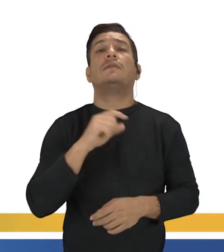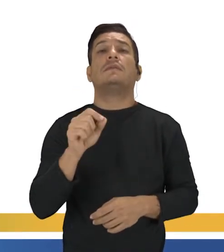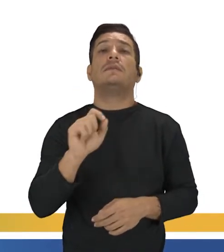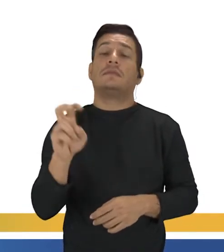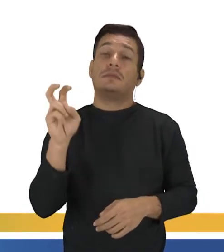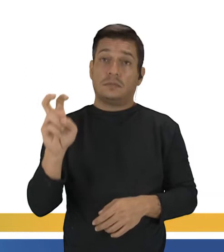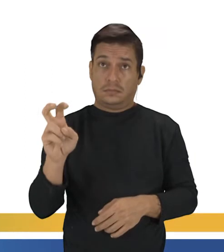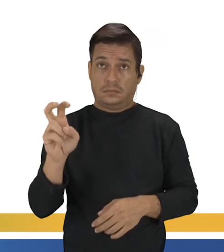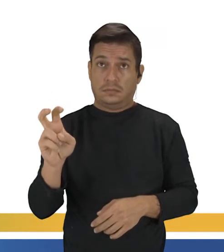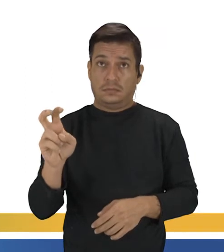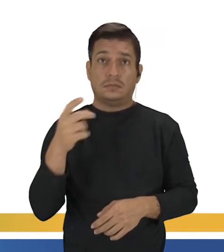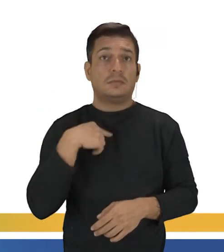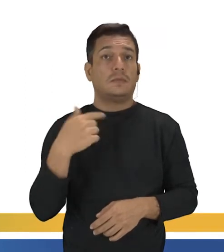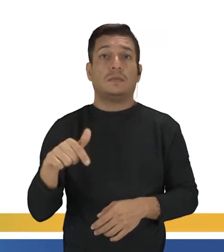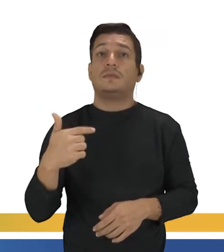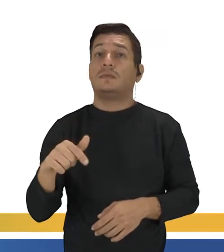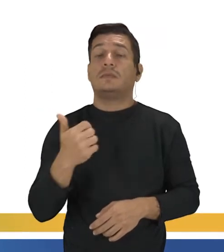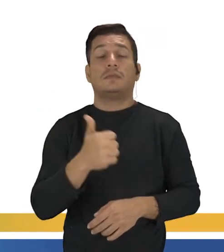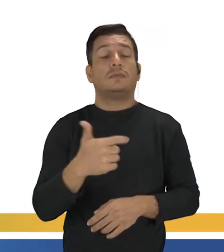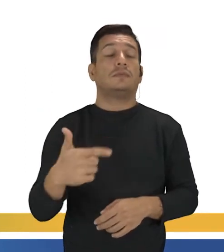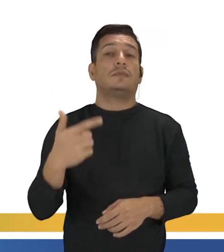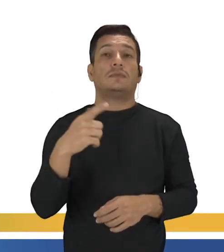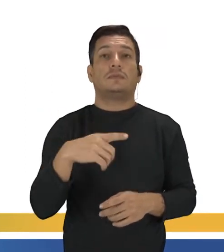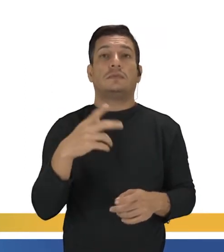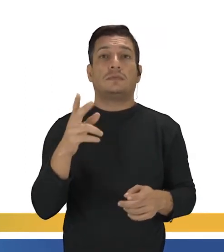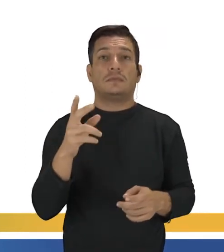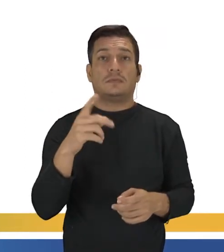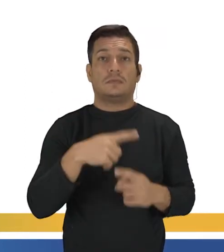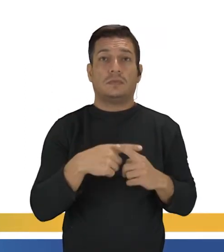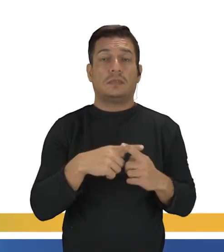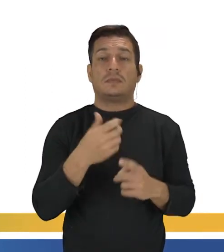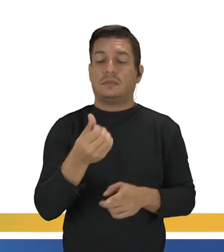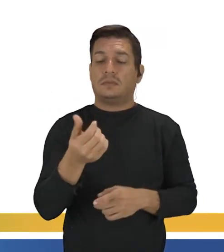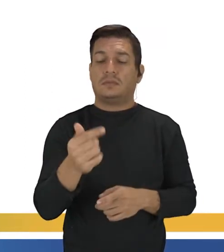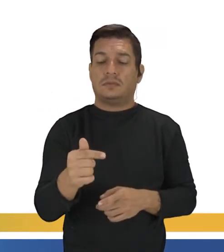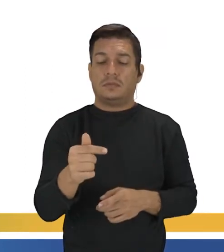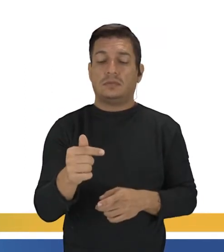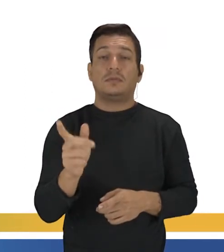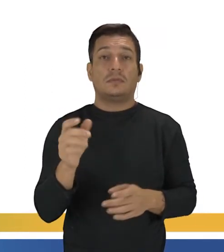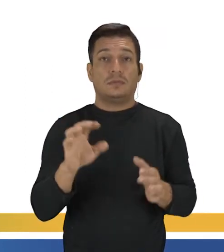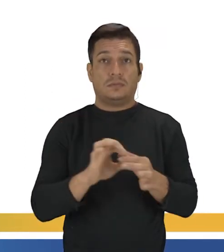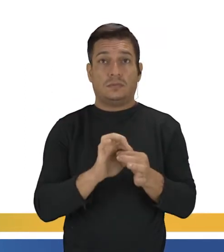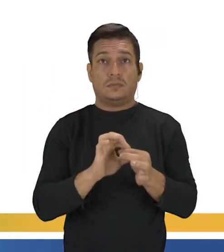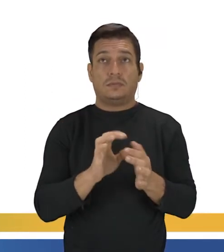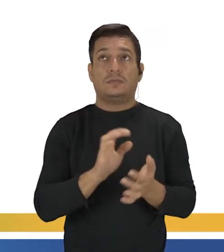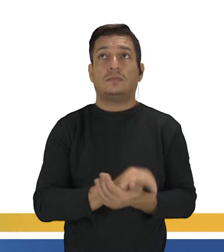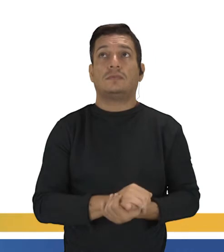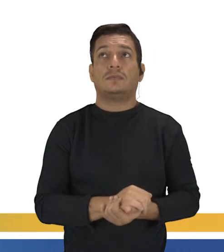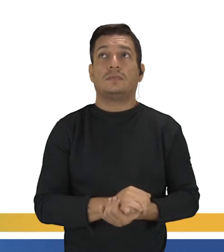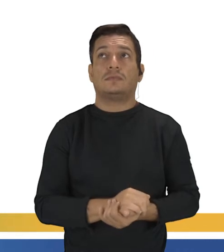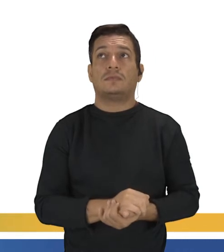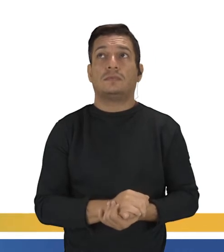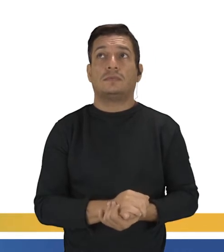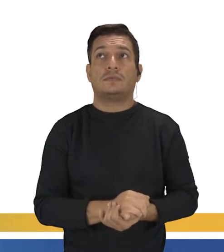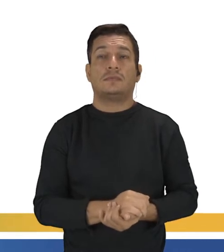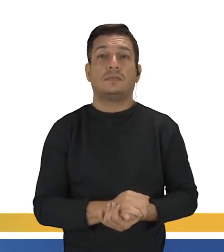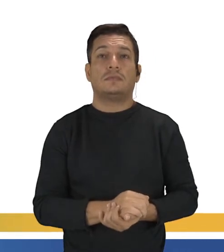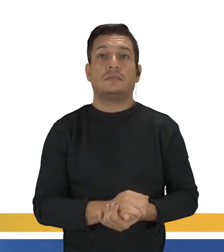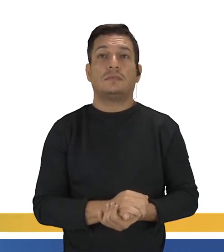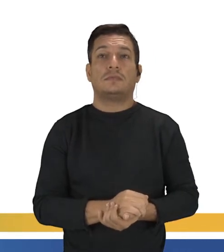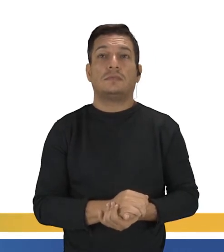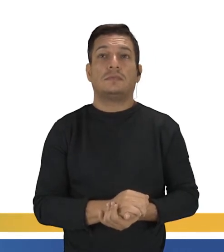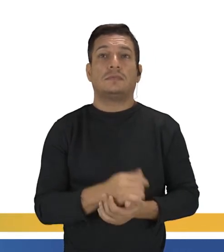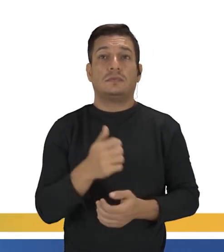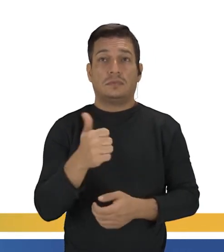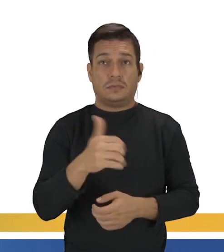mais 5. Eu não vou ter 12 termos na união, porque 6 e 7 são repetidos, é o que forma a interseção. Tá? Do mesmo jeito